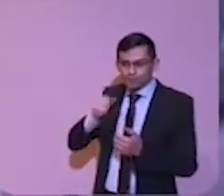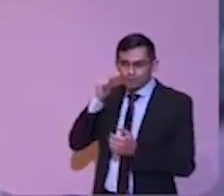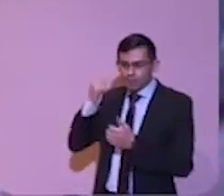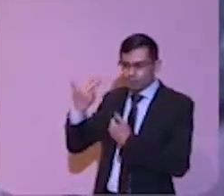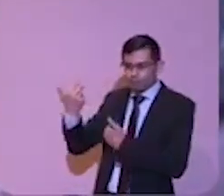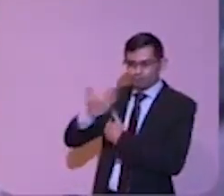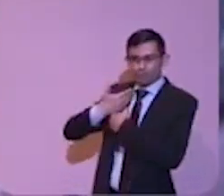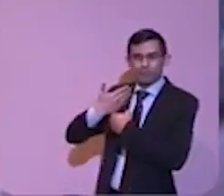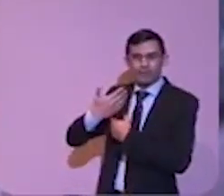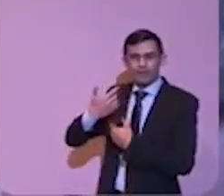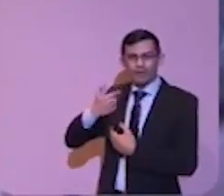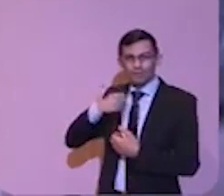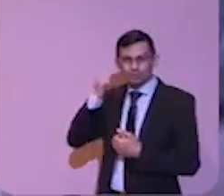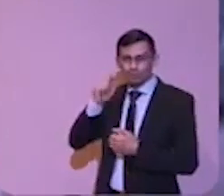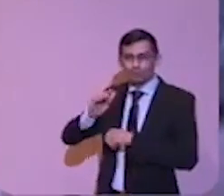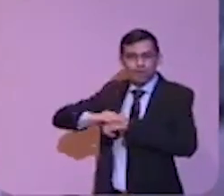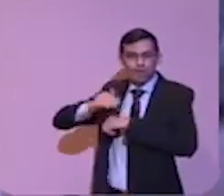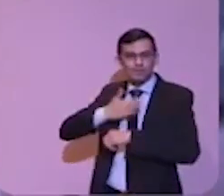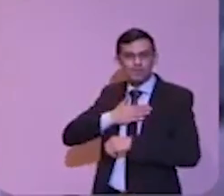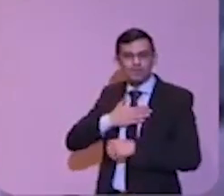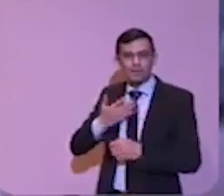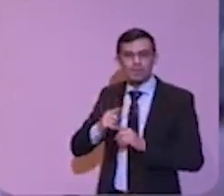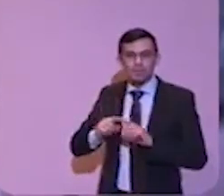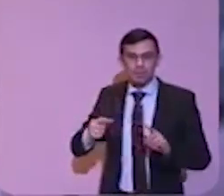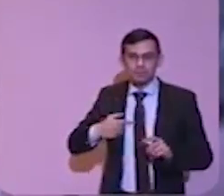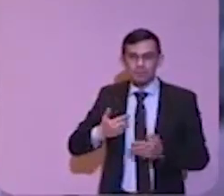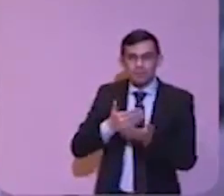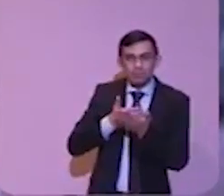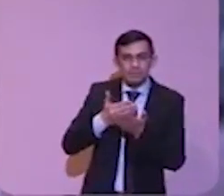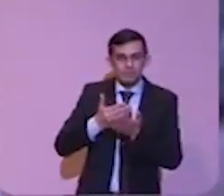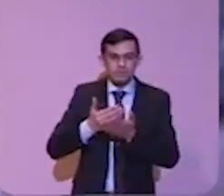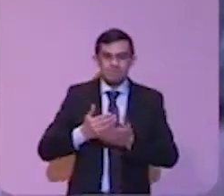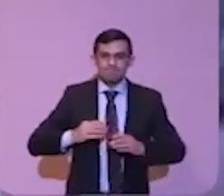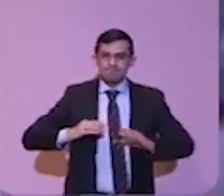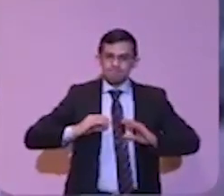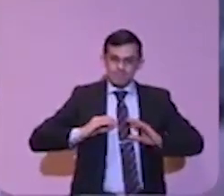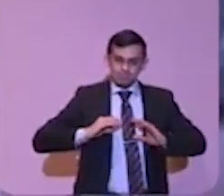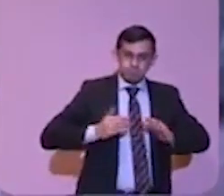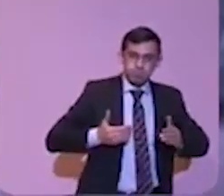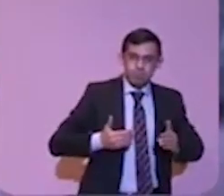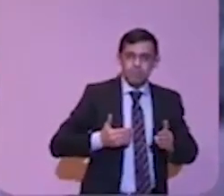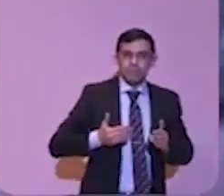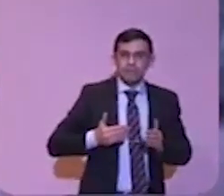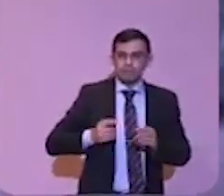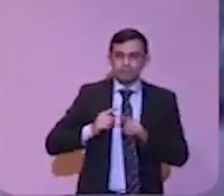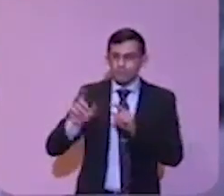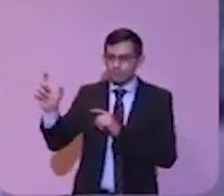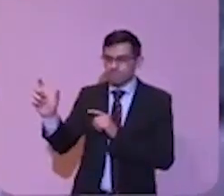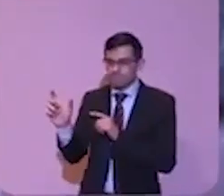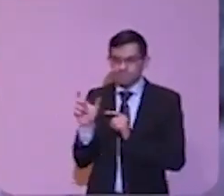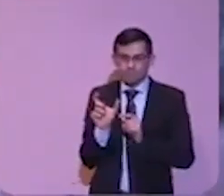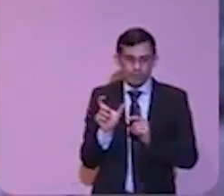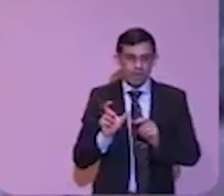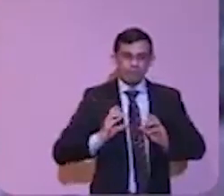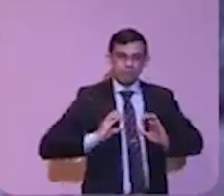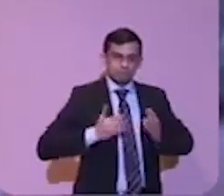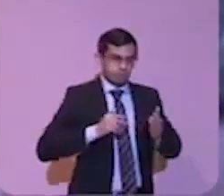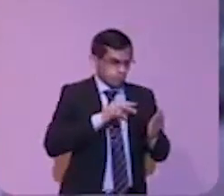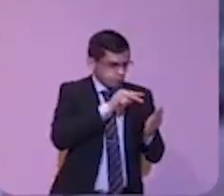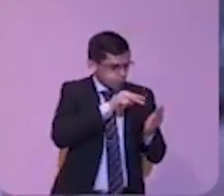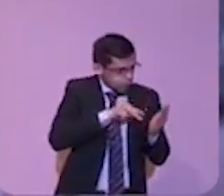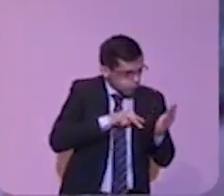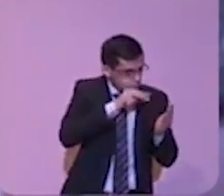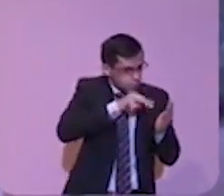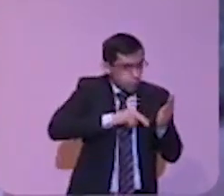hein? E aí eu comecei a me estimular, a partir dessa palavra, a olhar